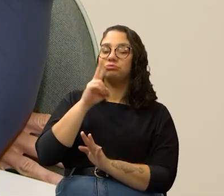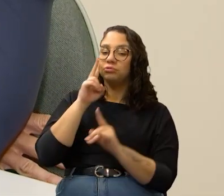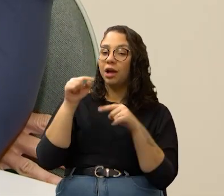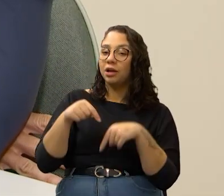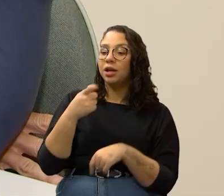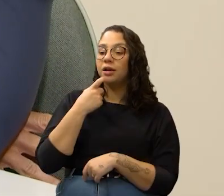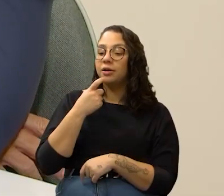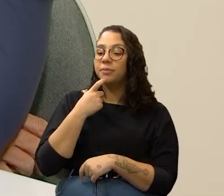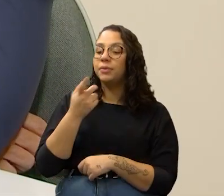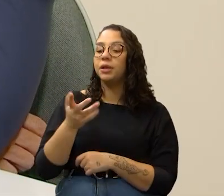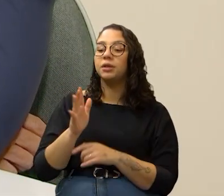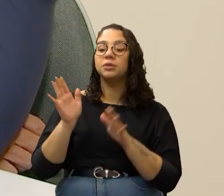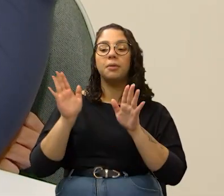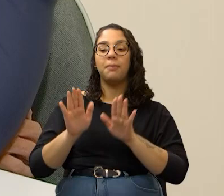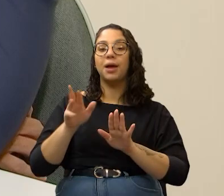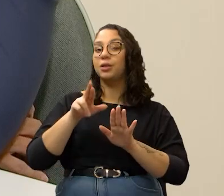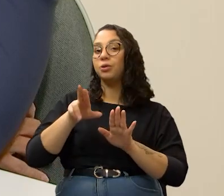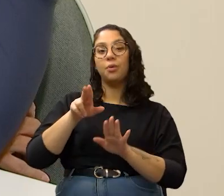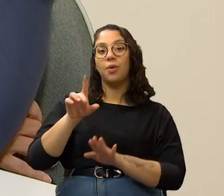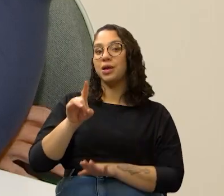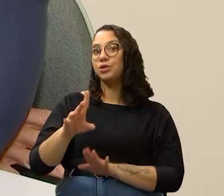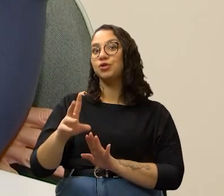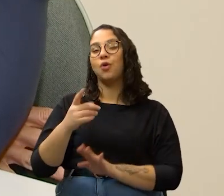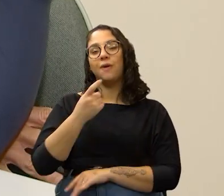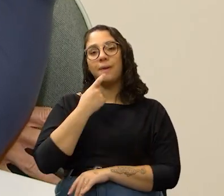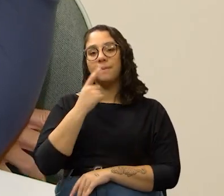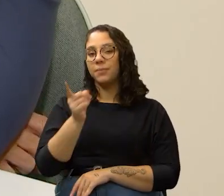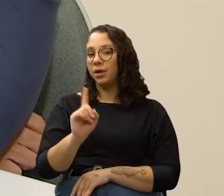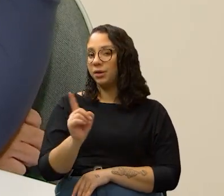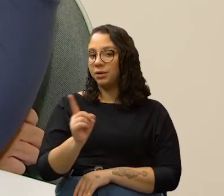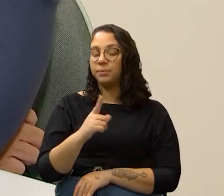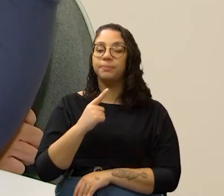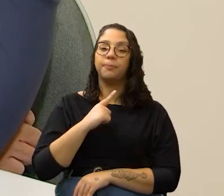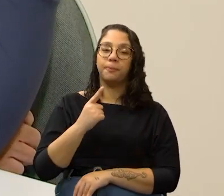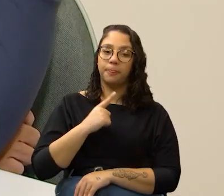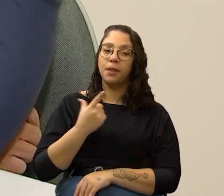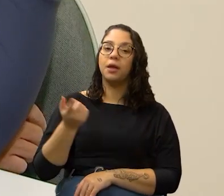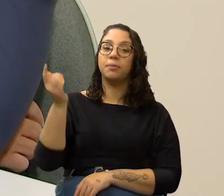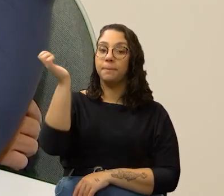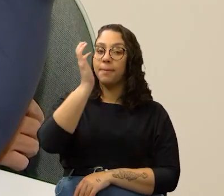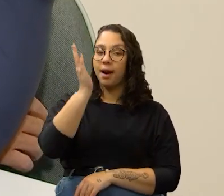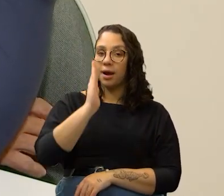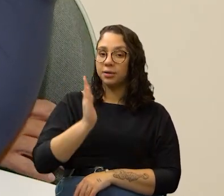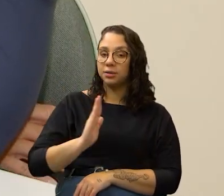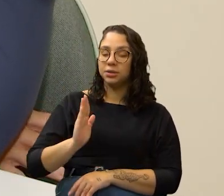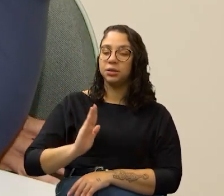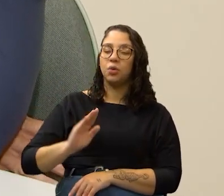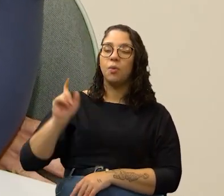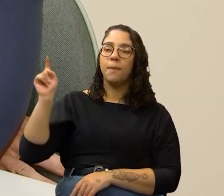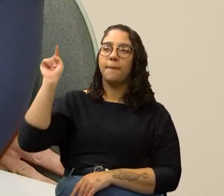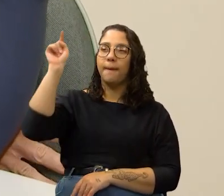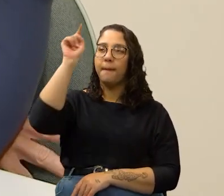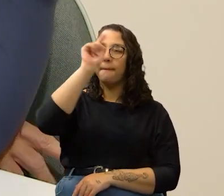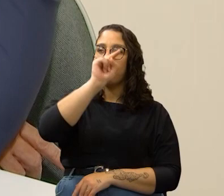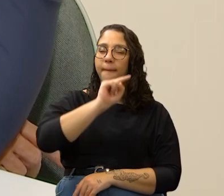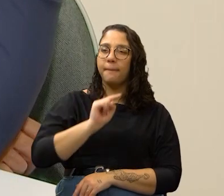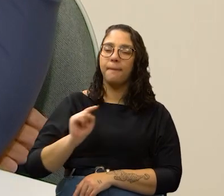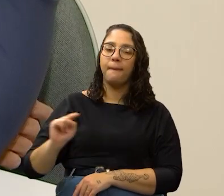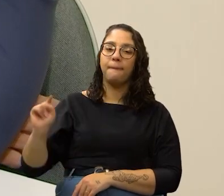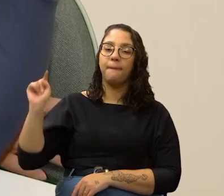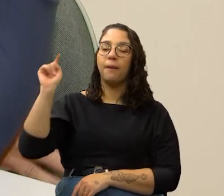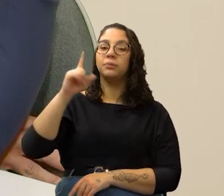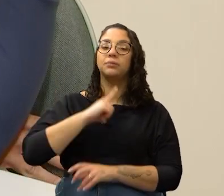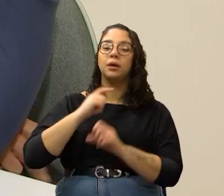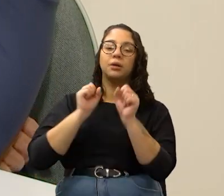em Campinas, mas não é só Campinas, né? Então, estamos no Brasil inteiro e